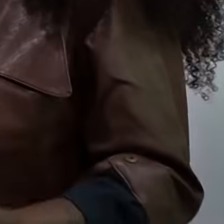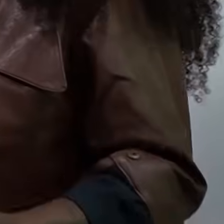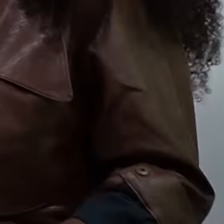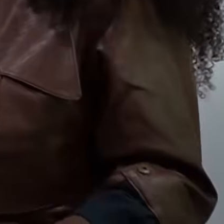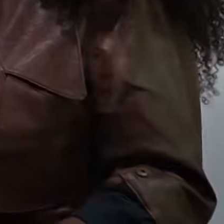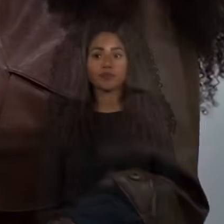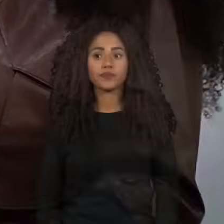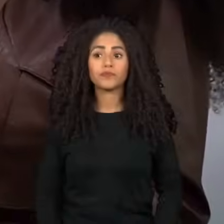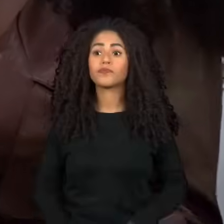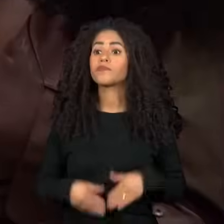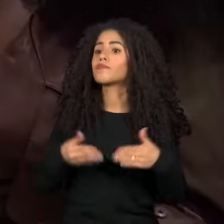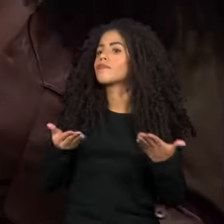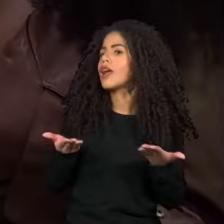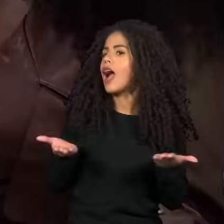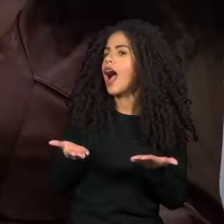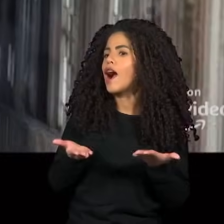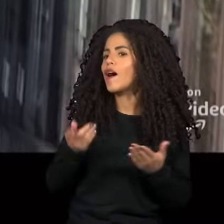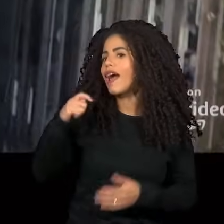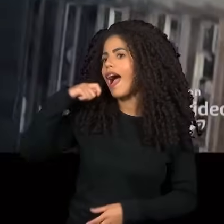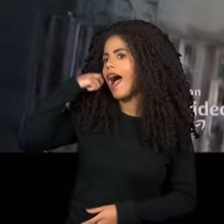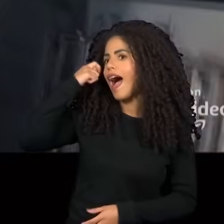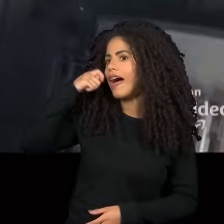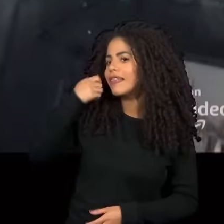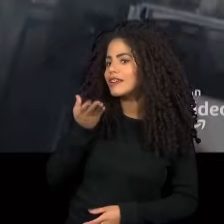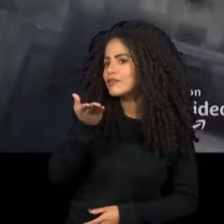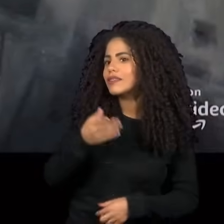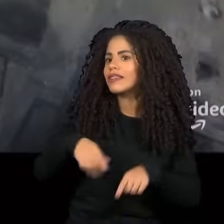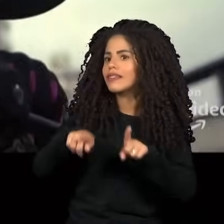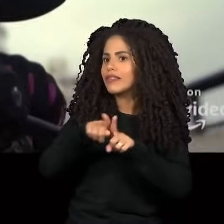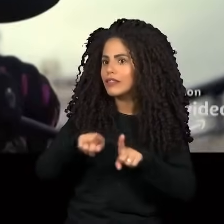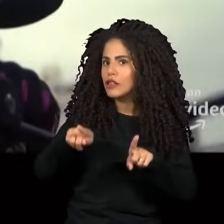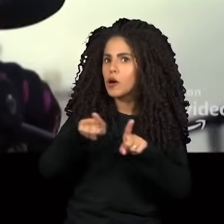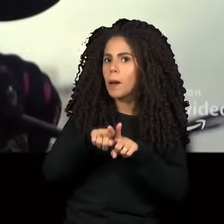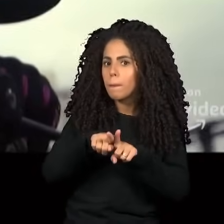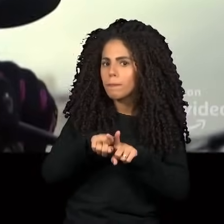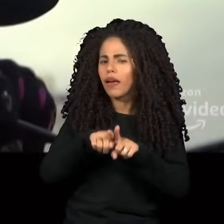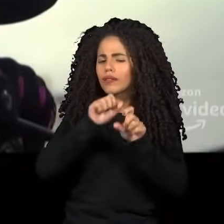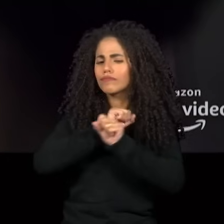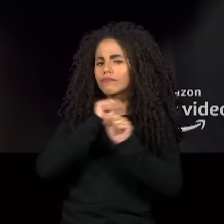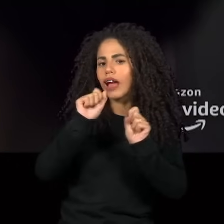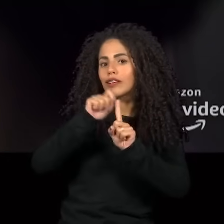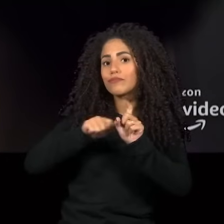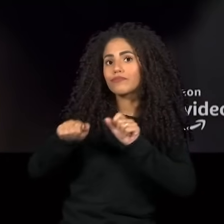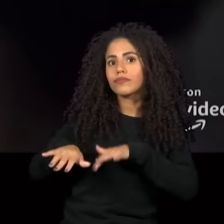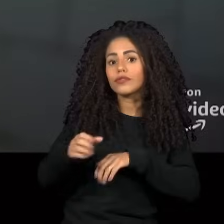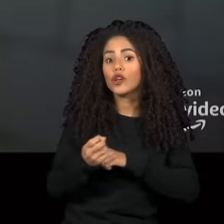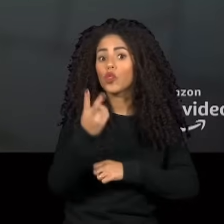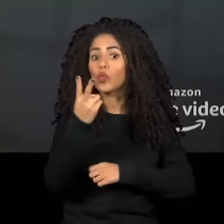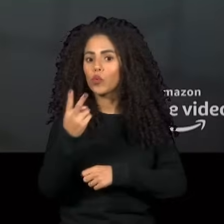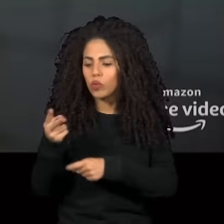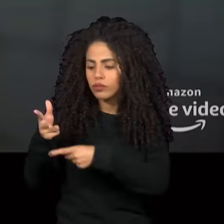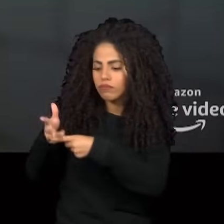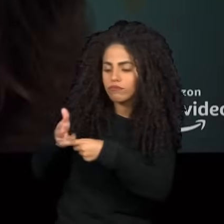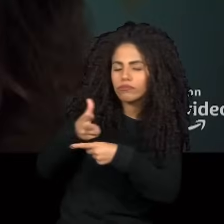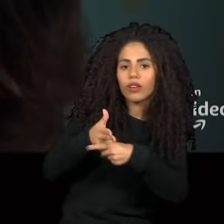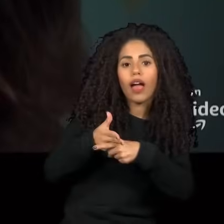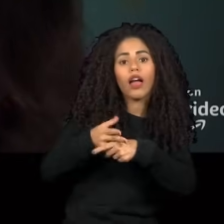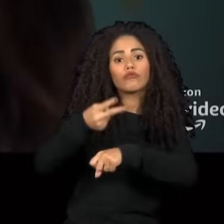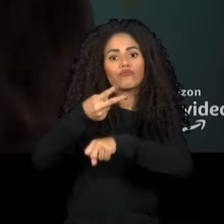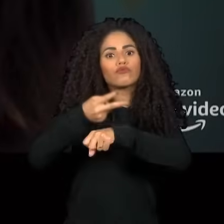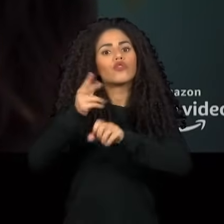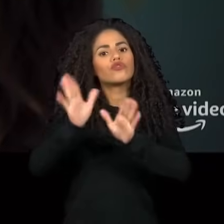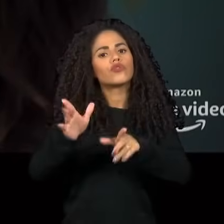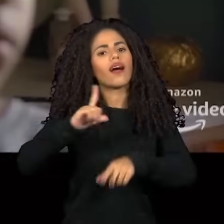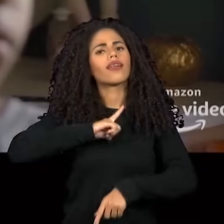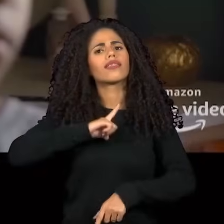Agora, a Lineker, atriz. Manhãs de Setembro, um sucesso, 2 temporadas. O que a gente pode